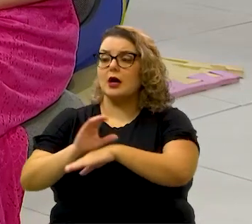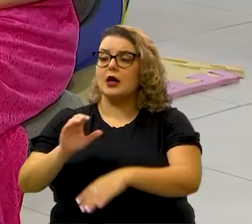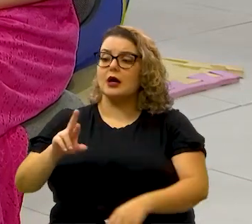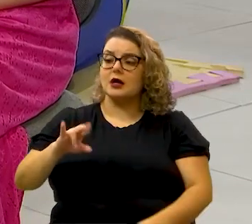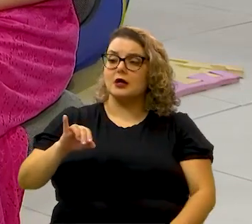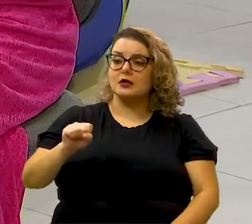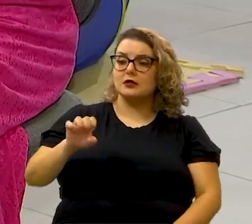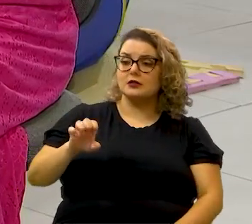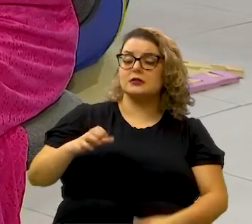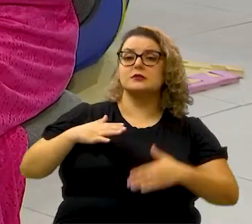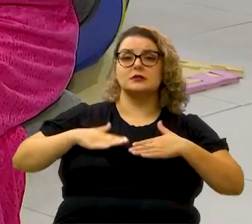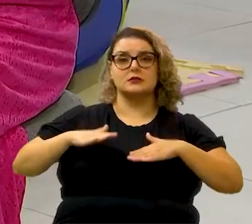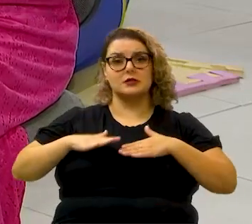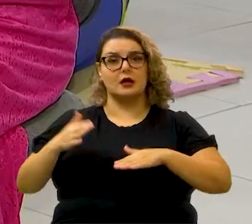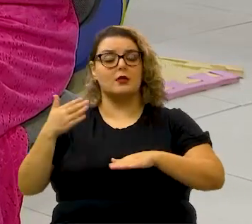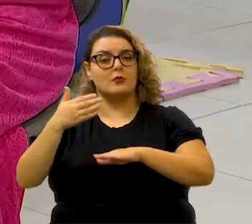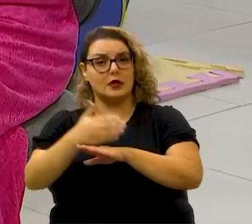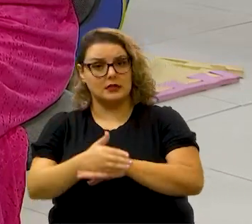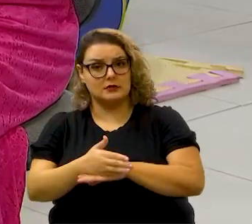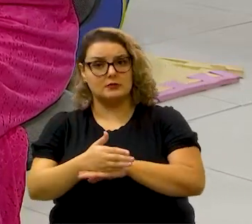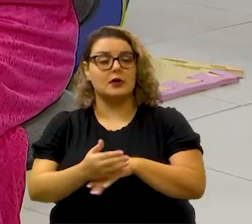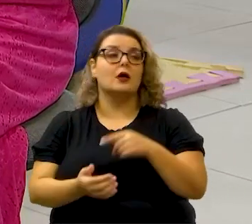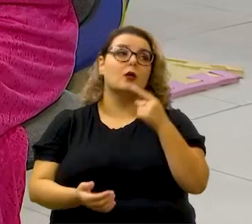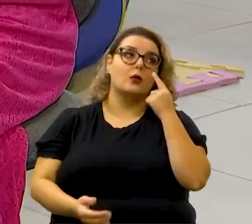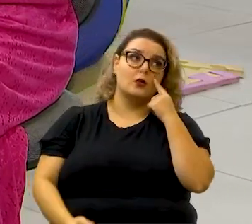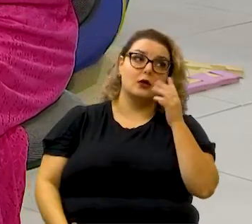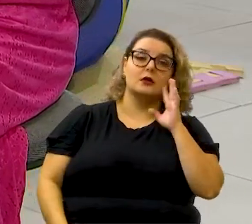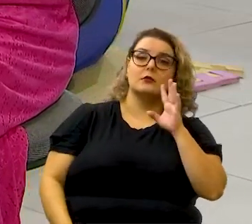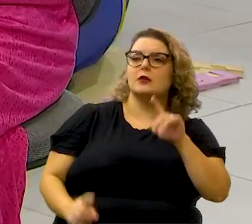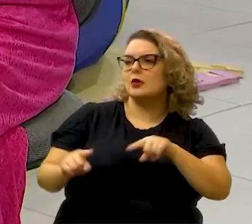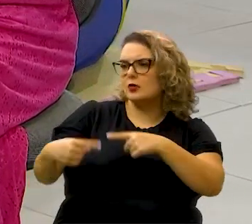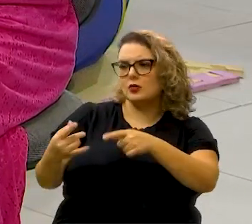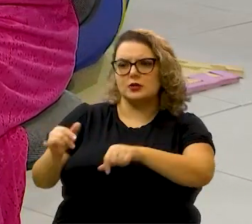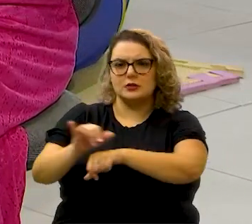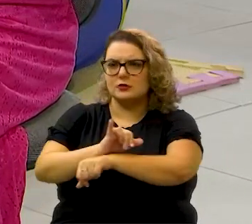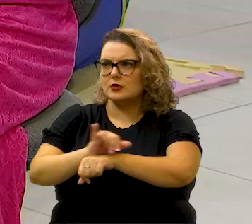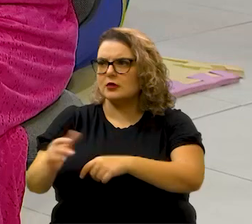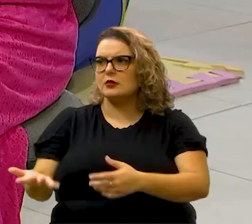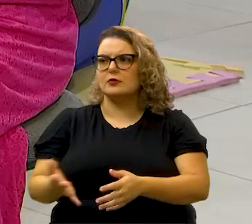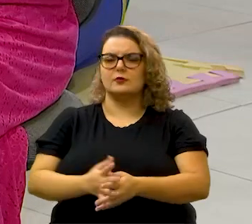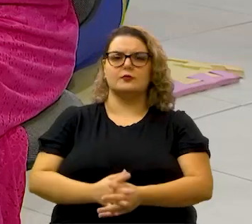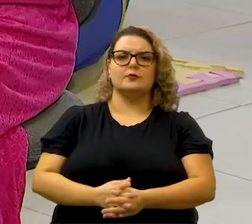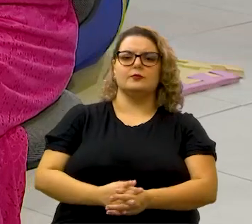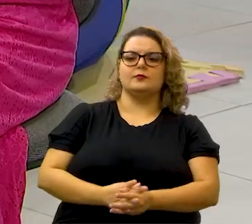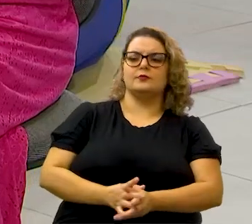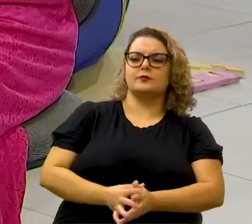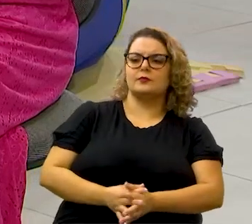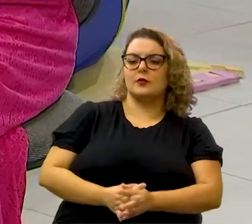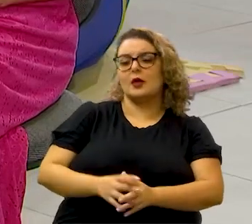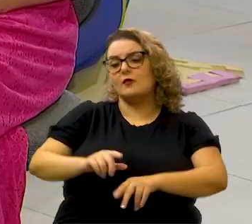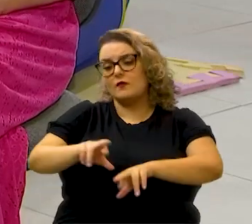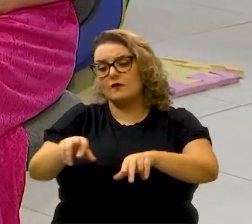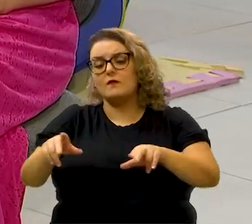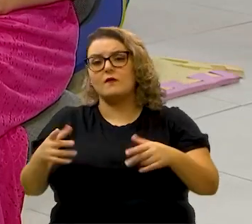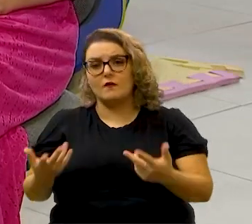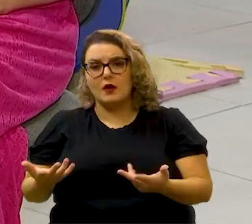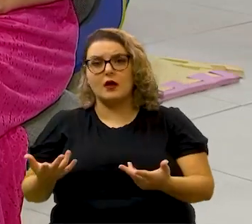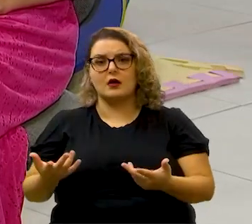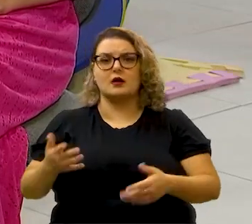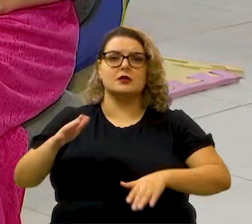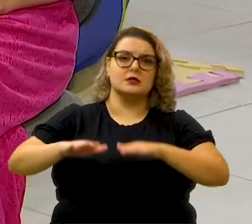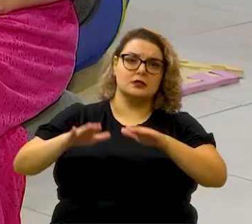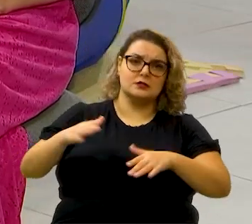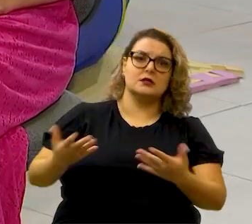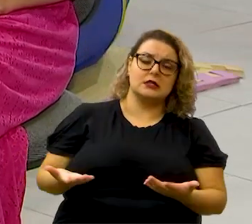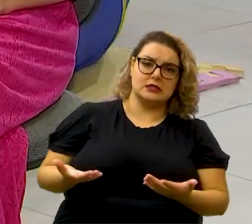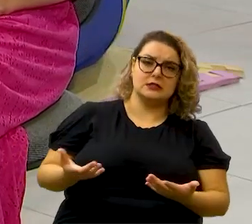esse colega que entrou em crise a se acalmar e participar? Pessoal. E outras estratégias mesmo, que os próprios colegas,